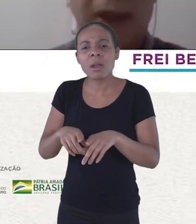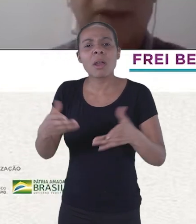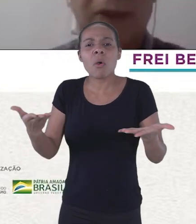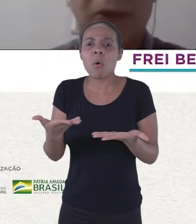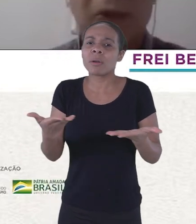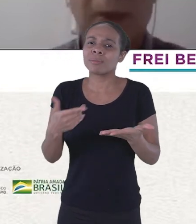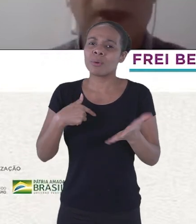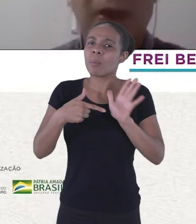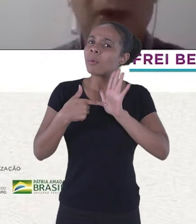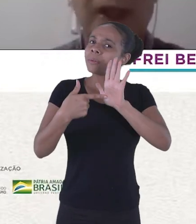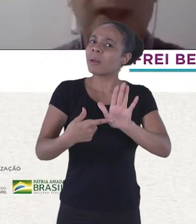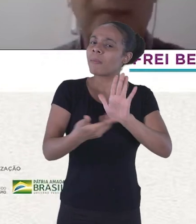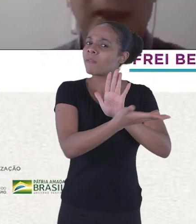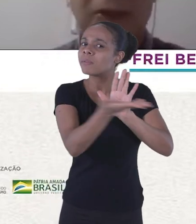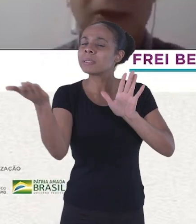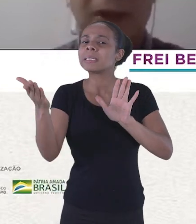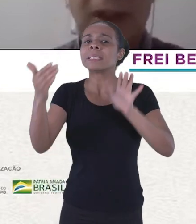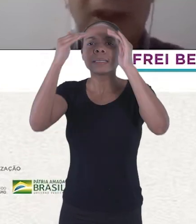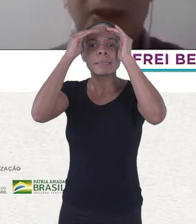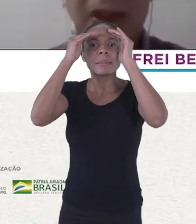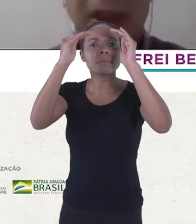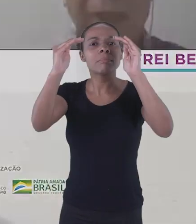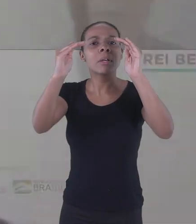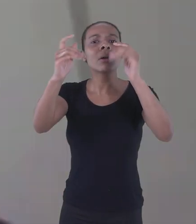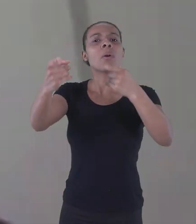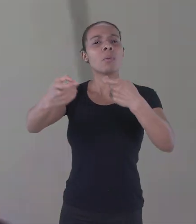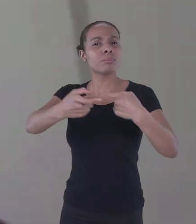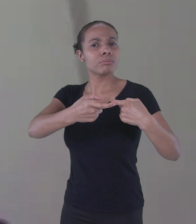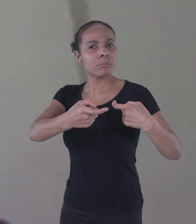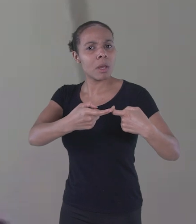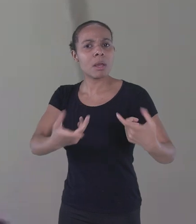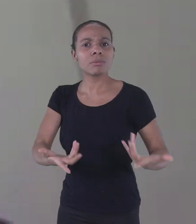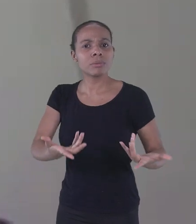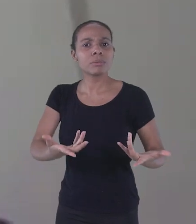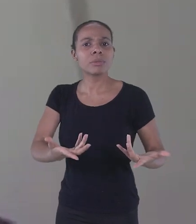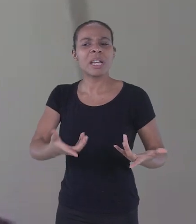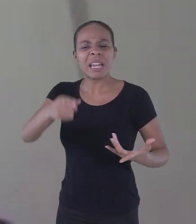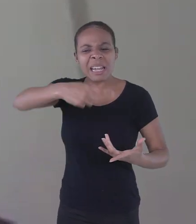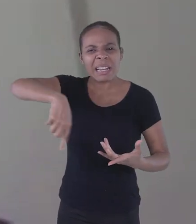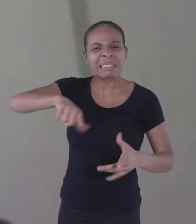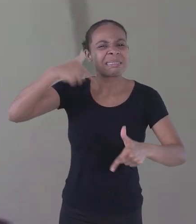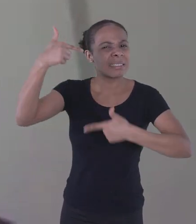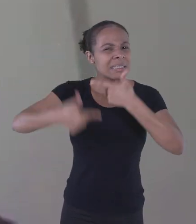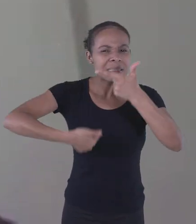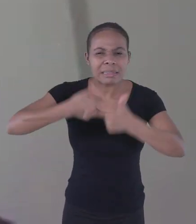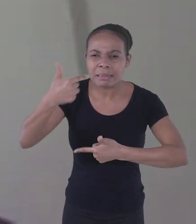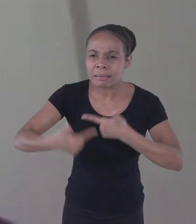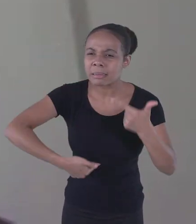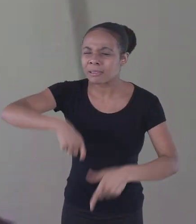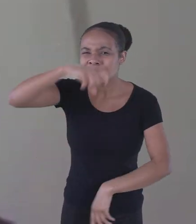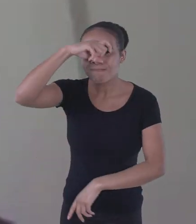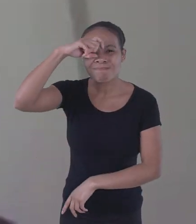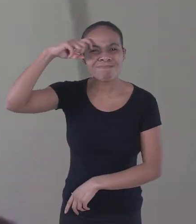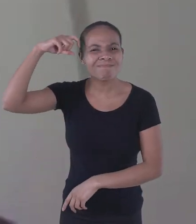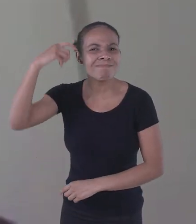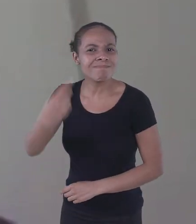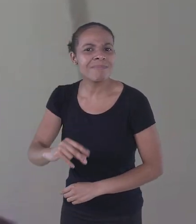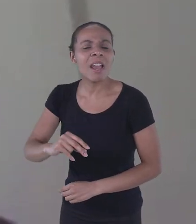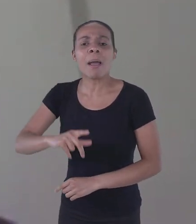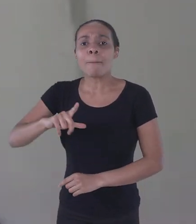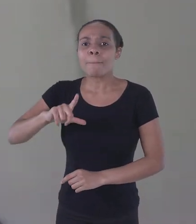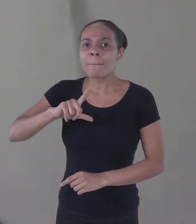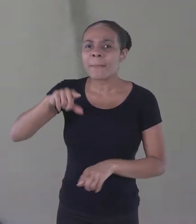médico que está se desdobrando heroicamente, chegando à exaustão para poder fazer o possível